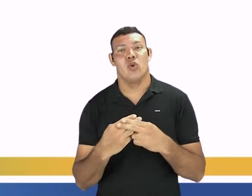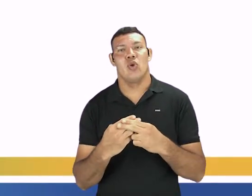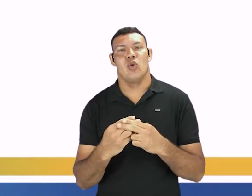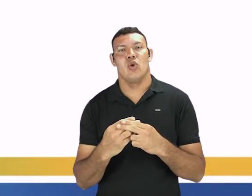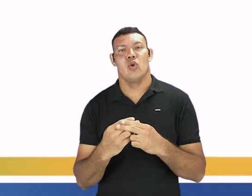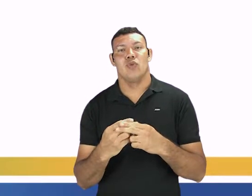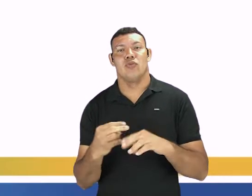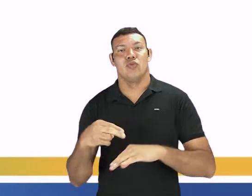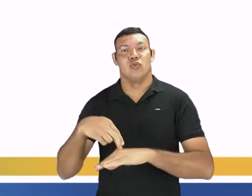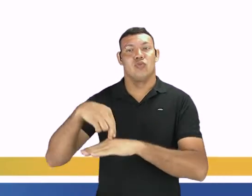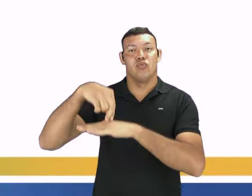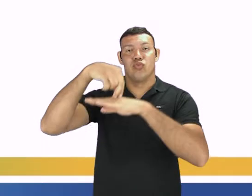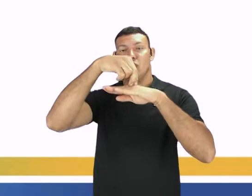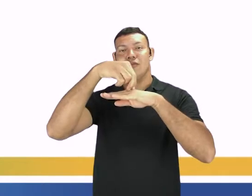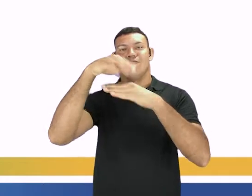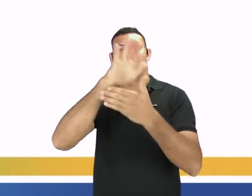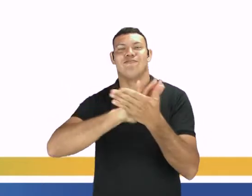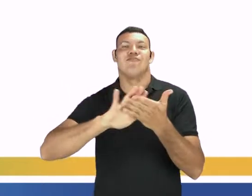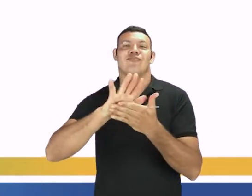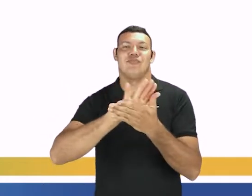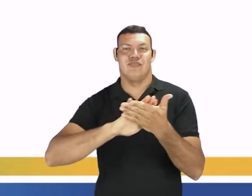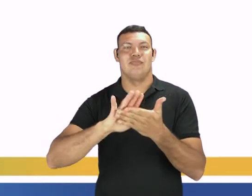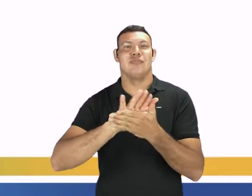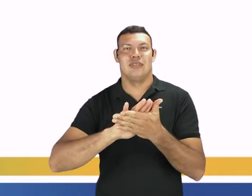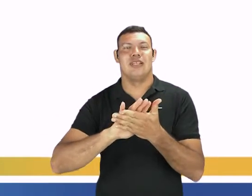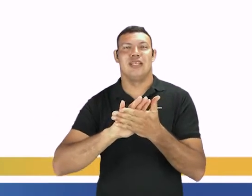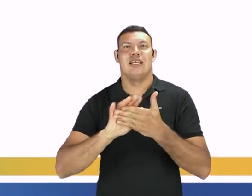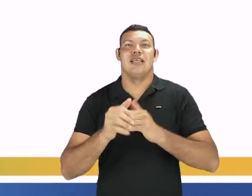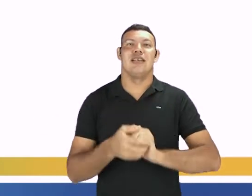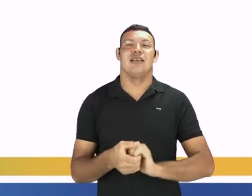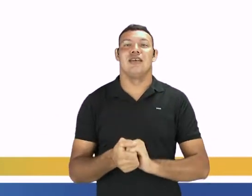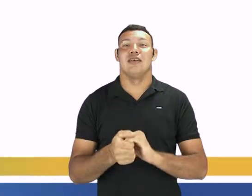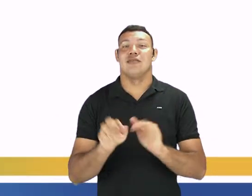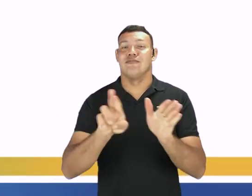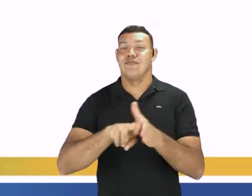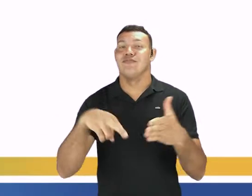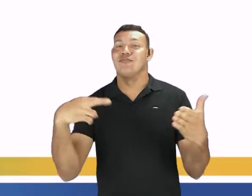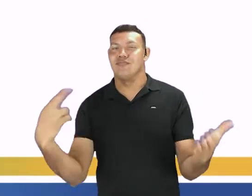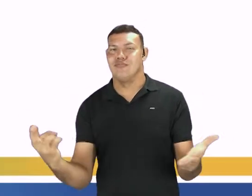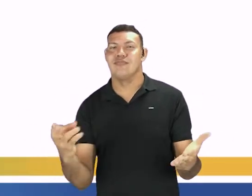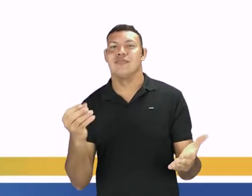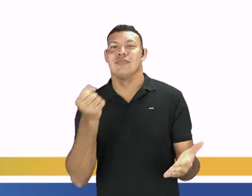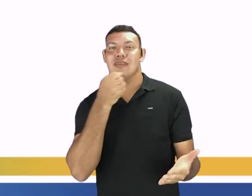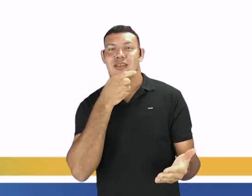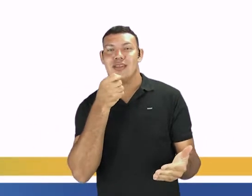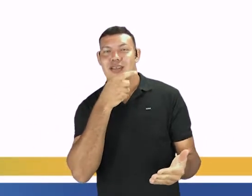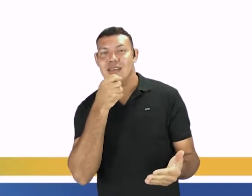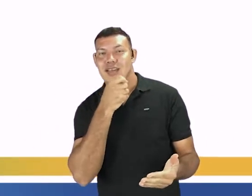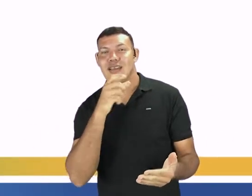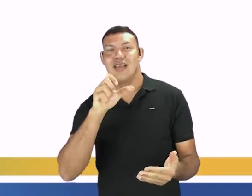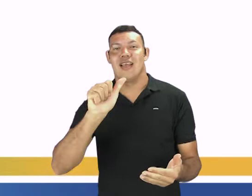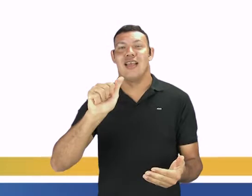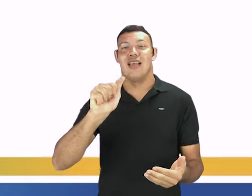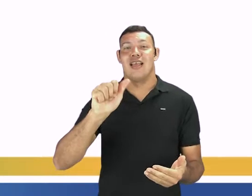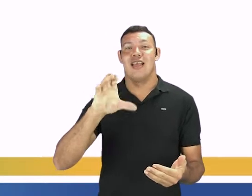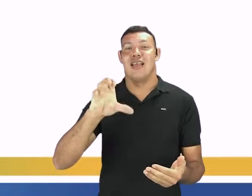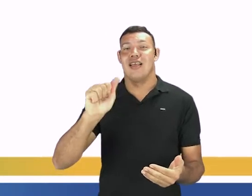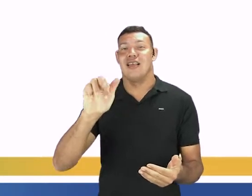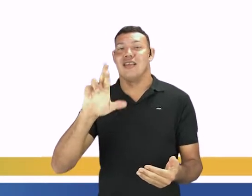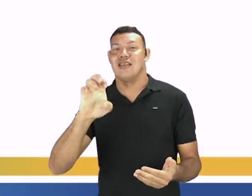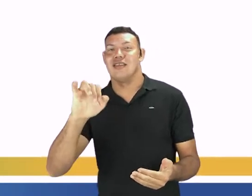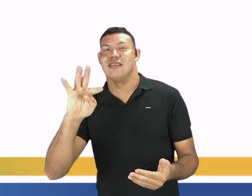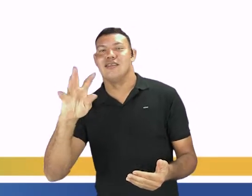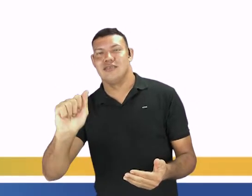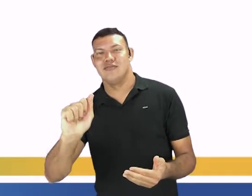Essa charge, ela é de Alfredo Storni, né, para a revista humorística Careta, e aí que fala, né, sobre